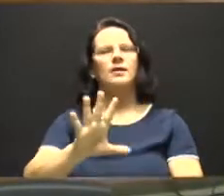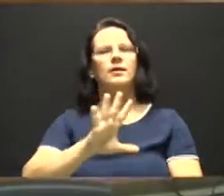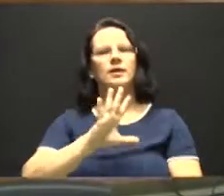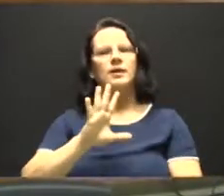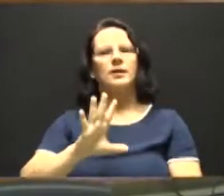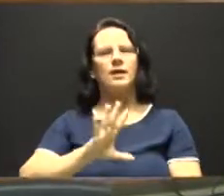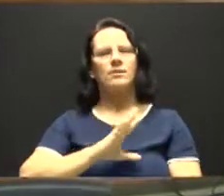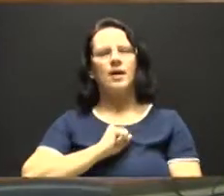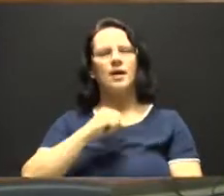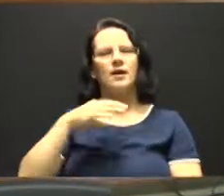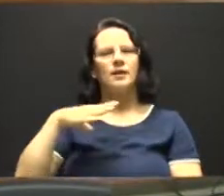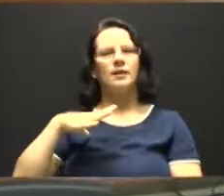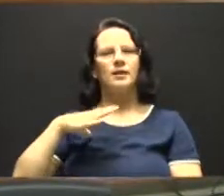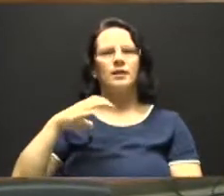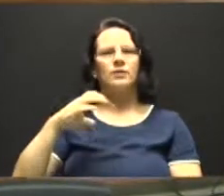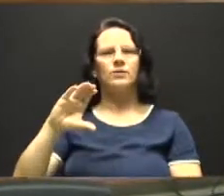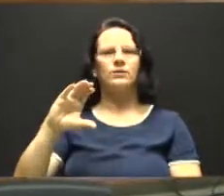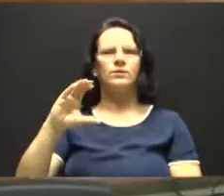ó ramos